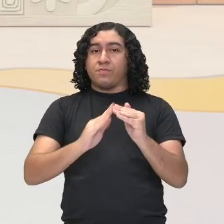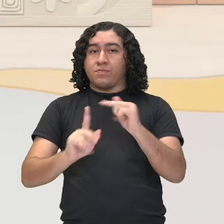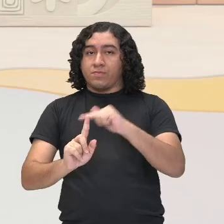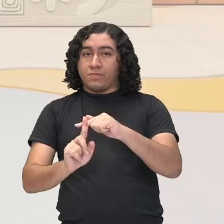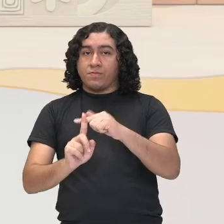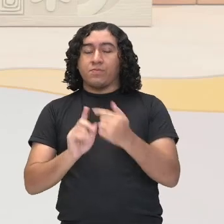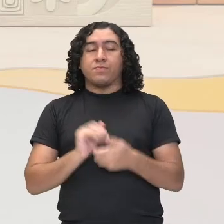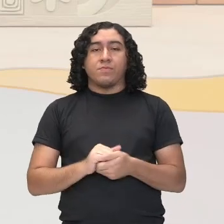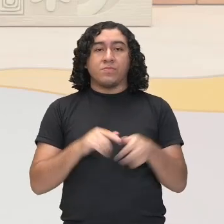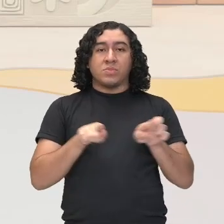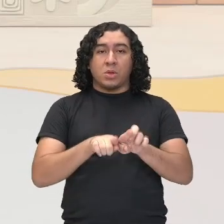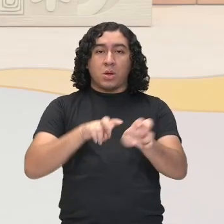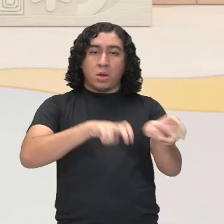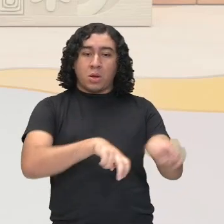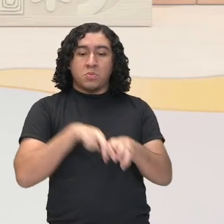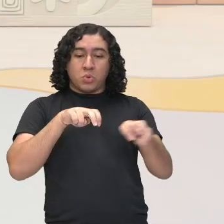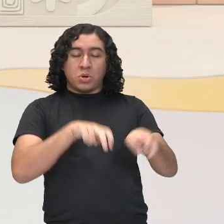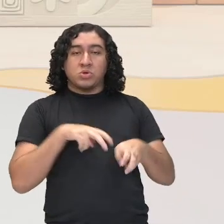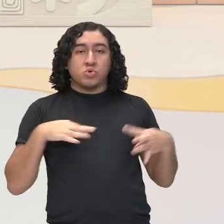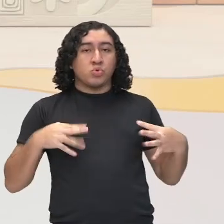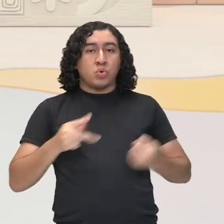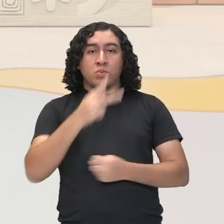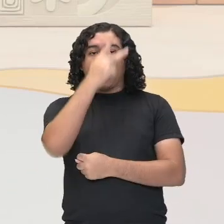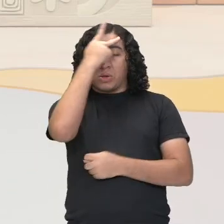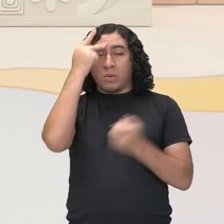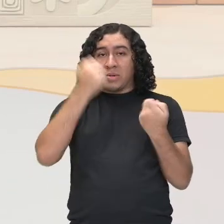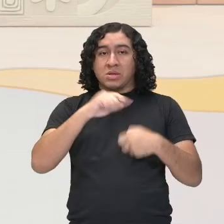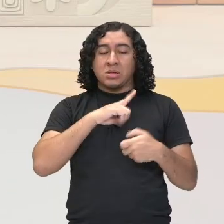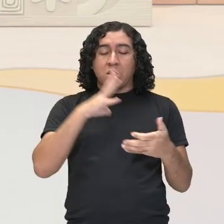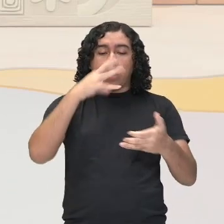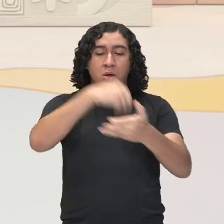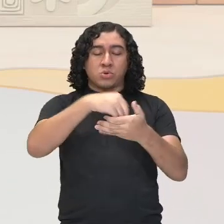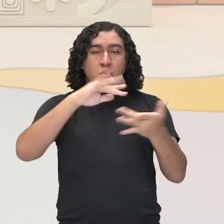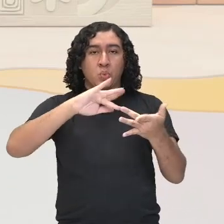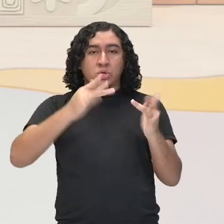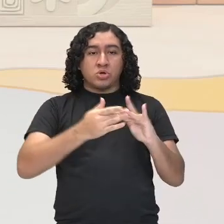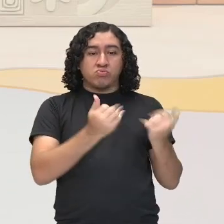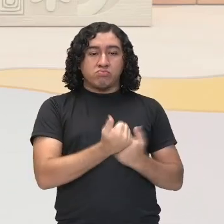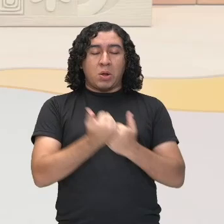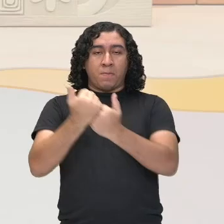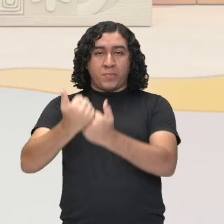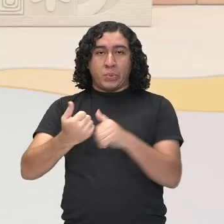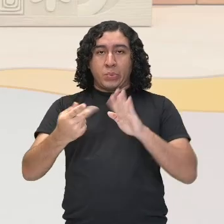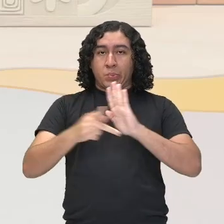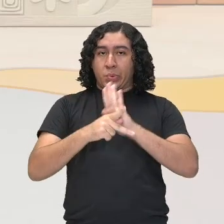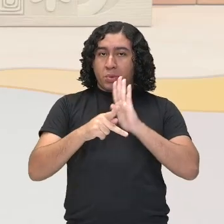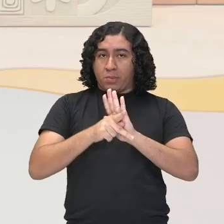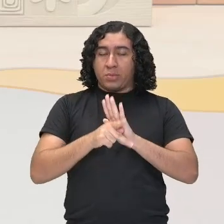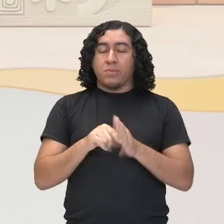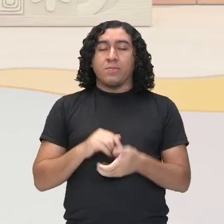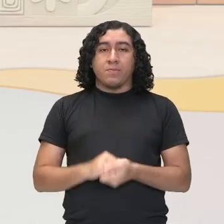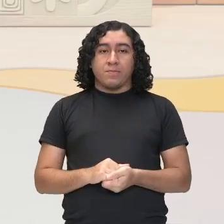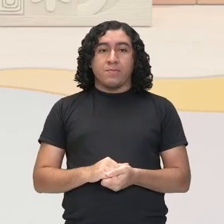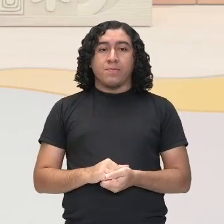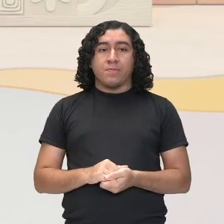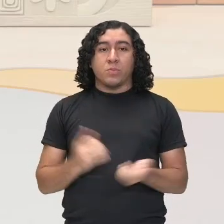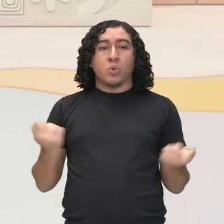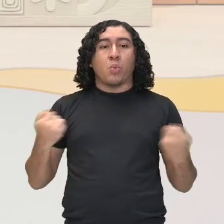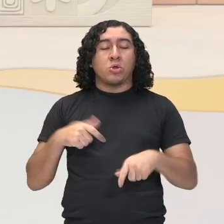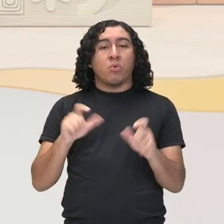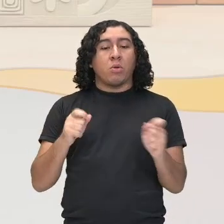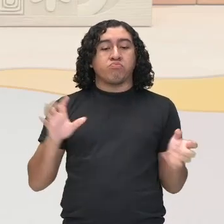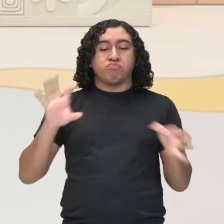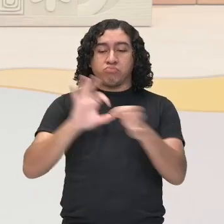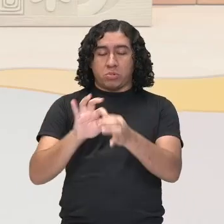apoio dos camponeses. Então, todas as pessoas terão que estar ali inseridas nesse processo para poder ali